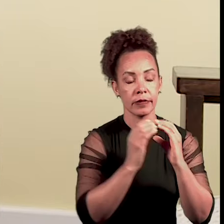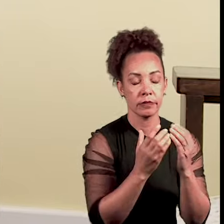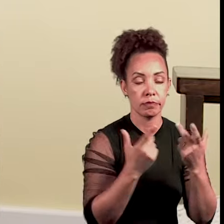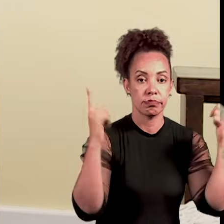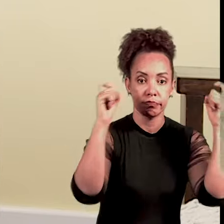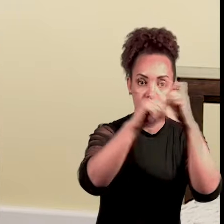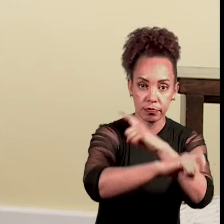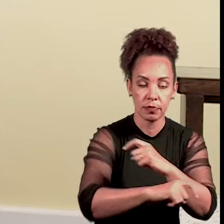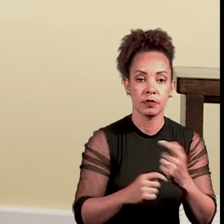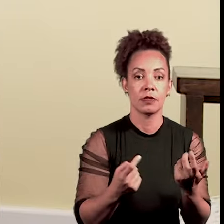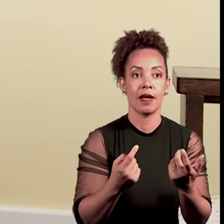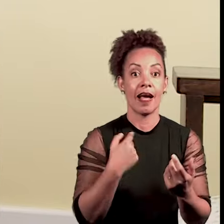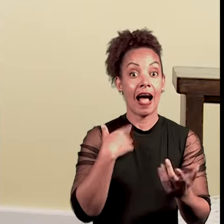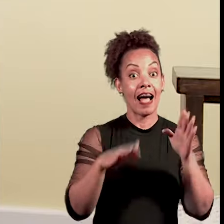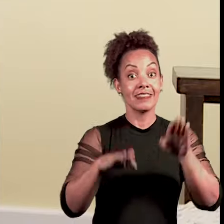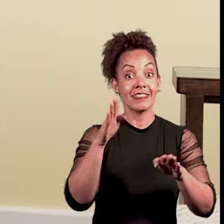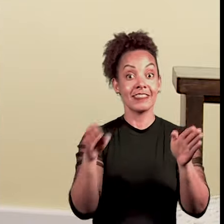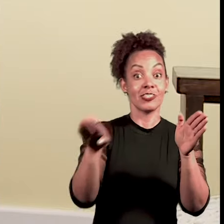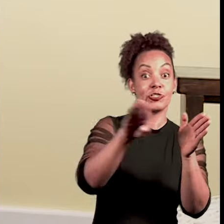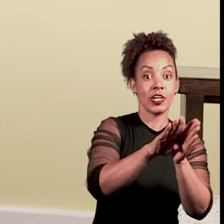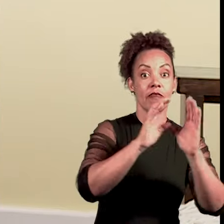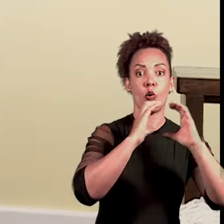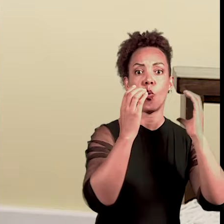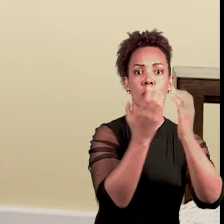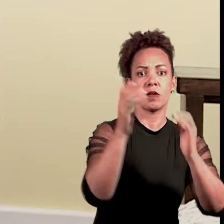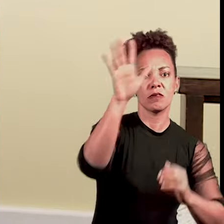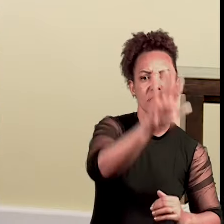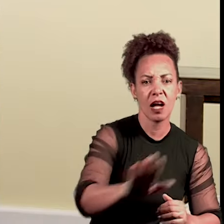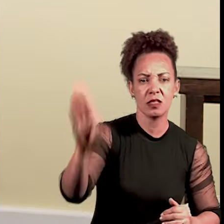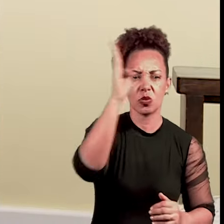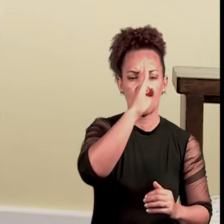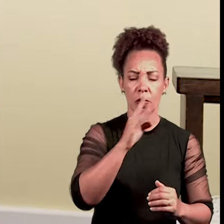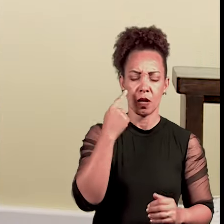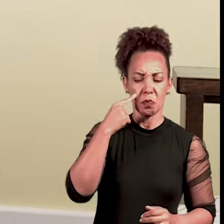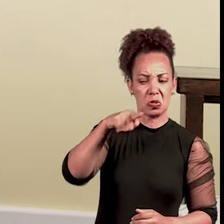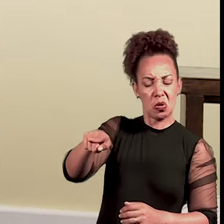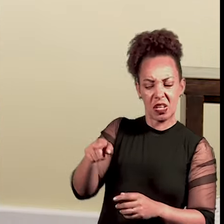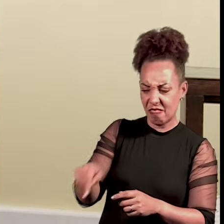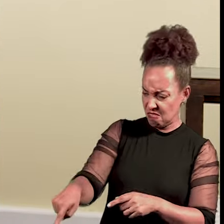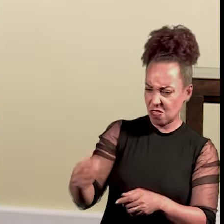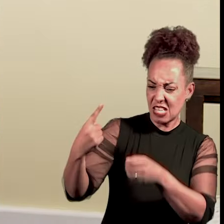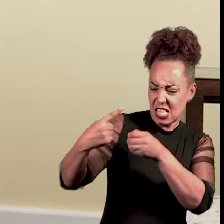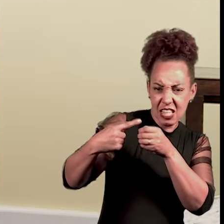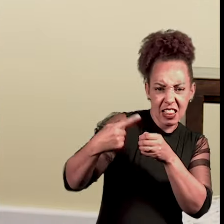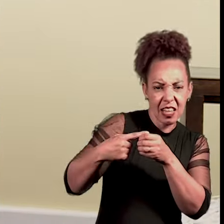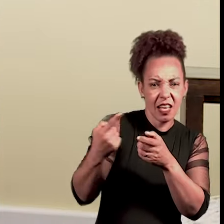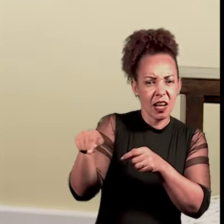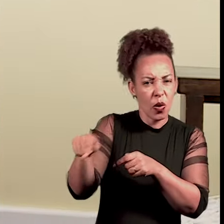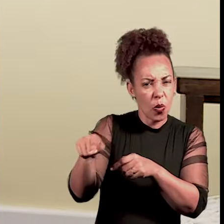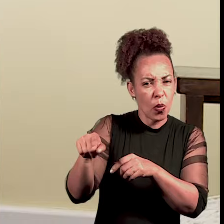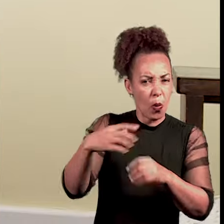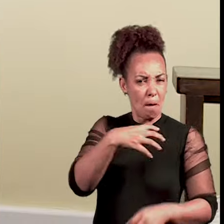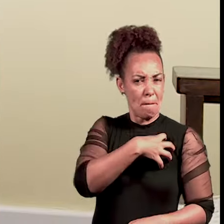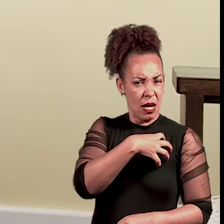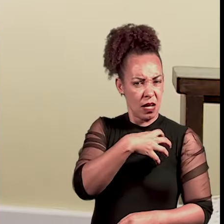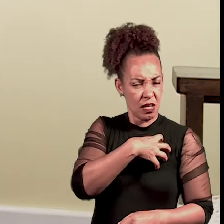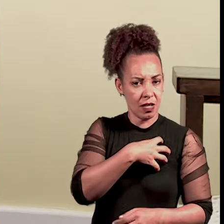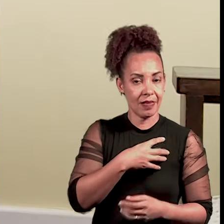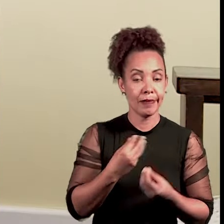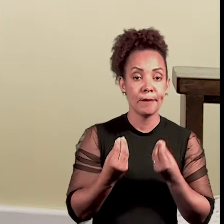muito felizes, porque quando nós chegávamos no Congresso Nacional, as pessoas diziam: puxa, mas vocês não vêm do interior da Bahia? Porque morar no